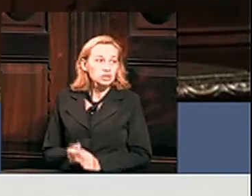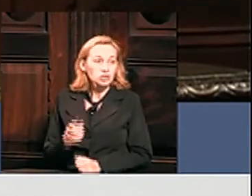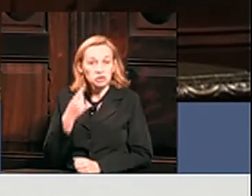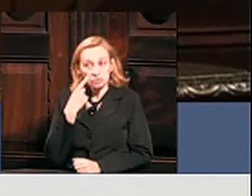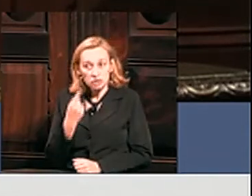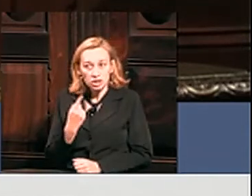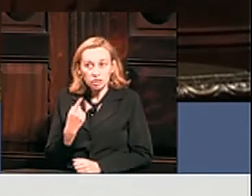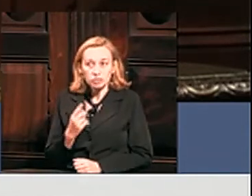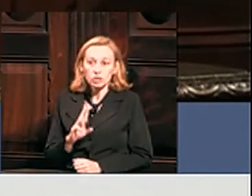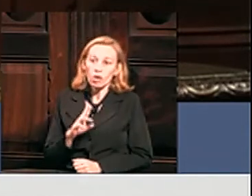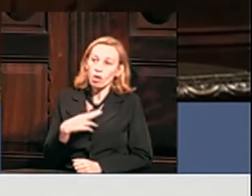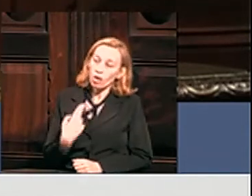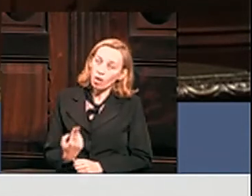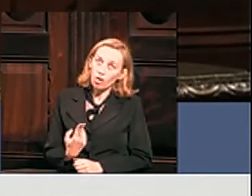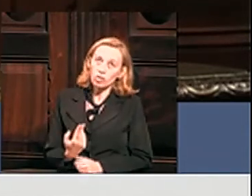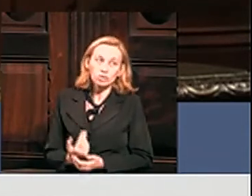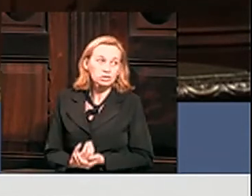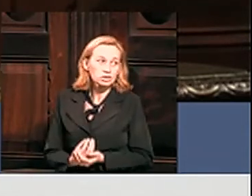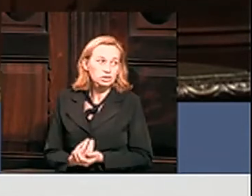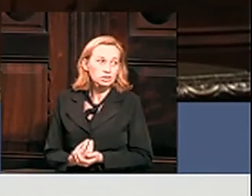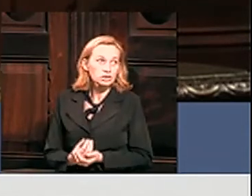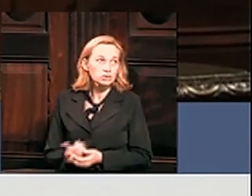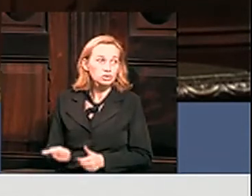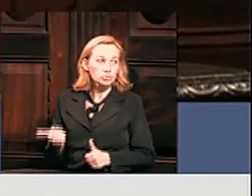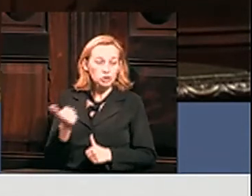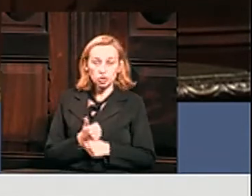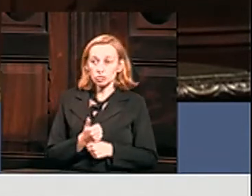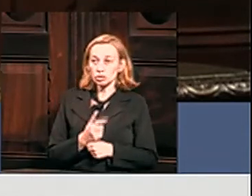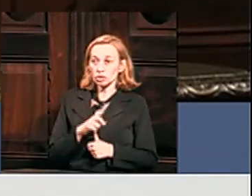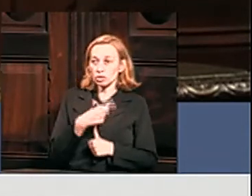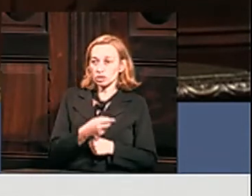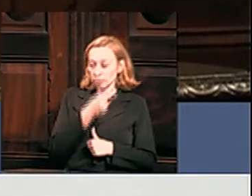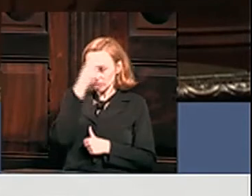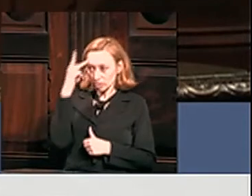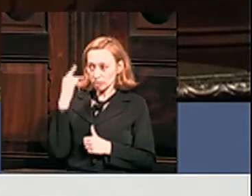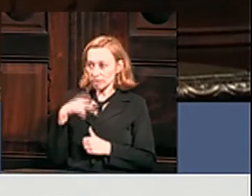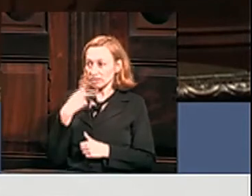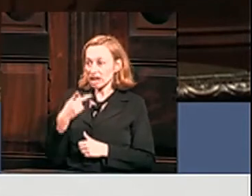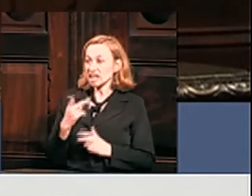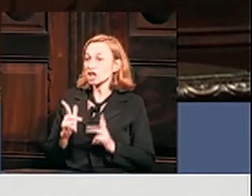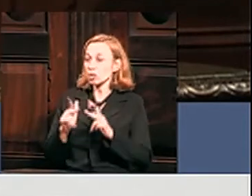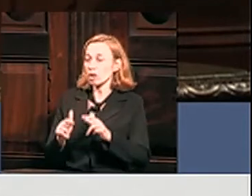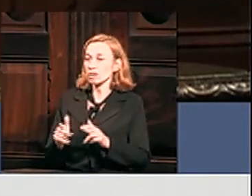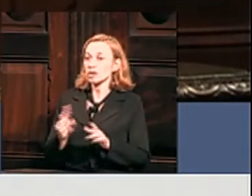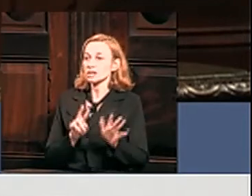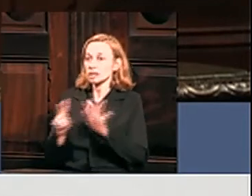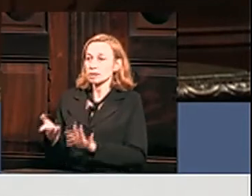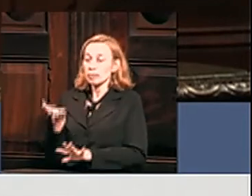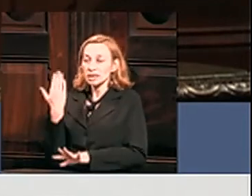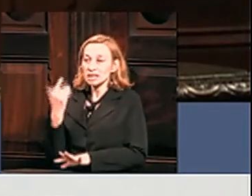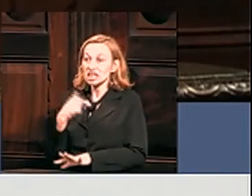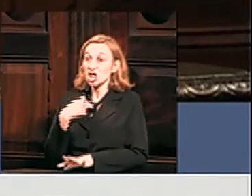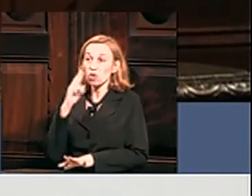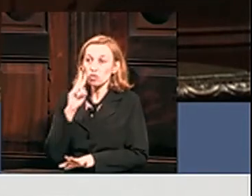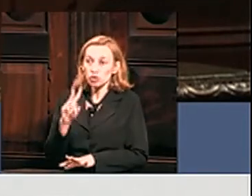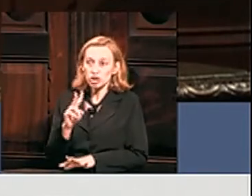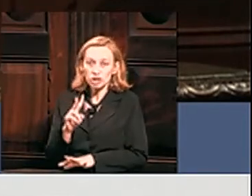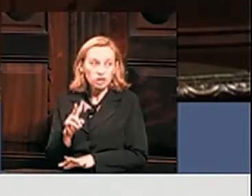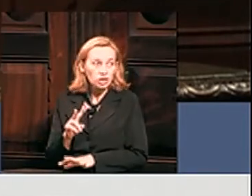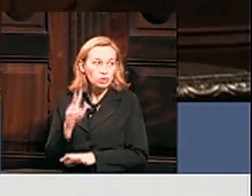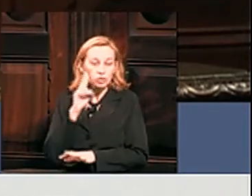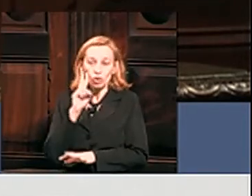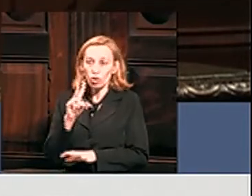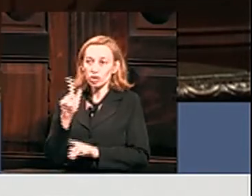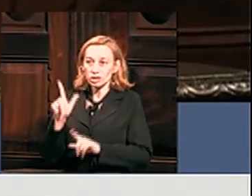um febeapá, como eu ouvi na semana passada, quando olho na